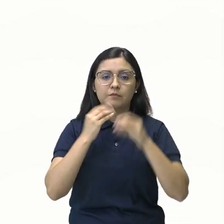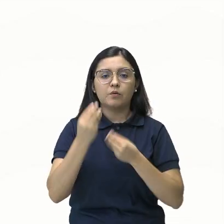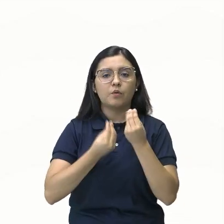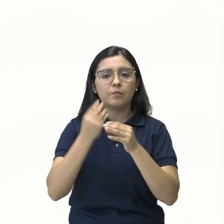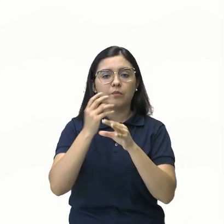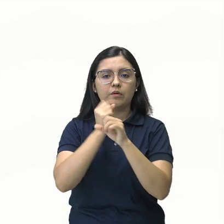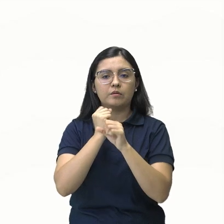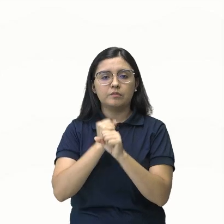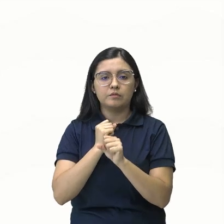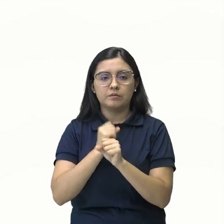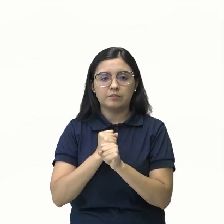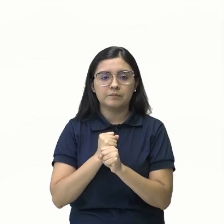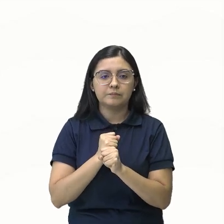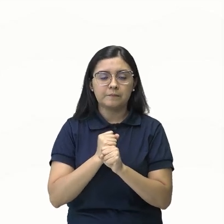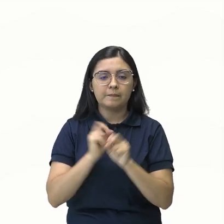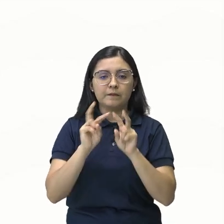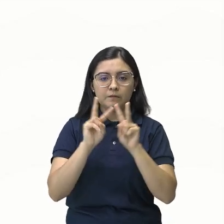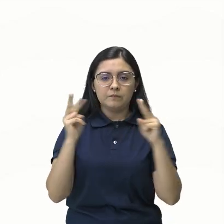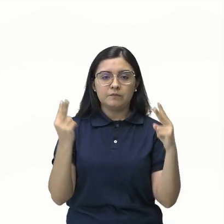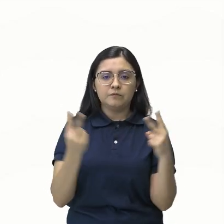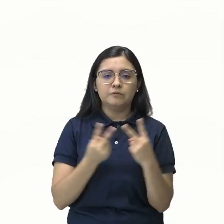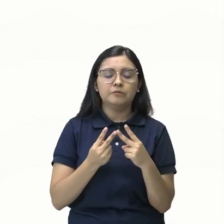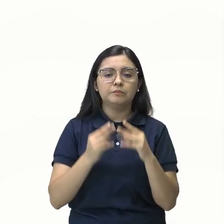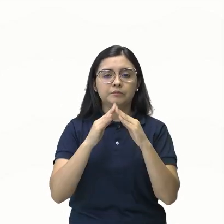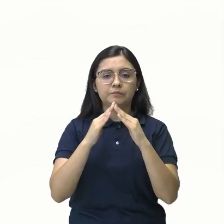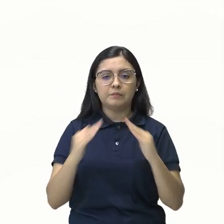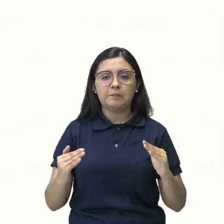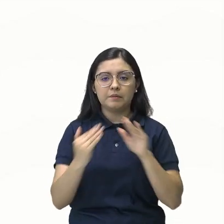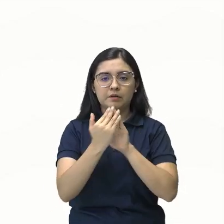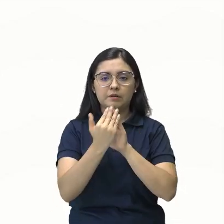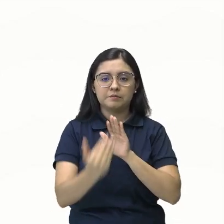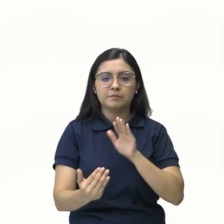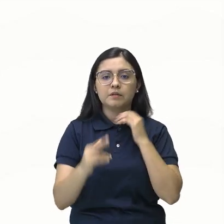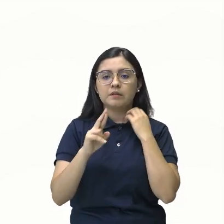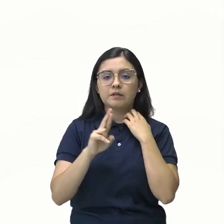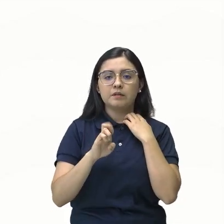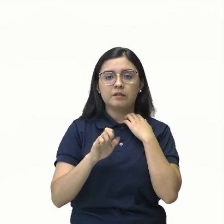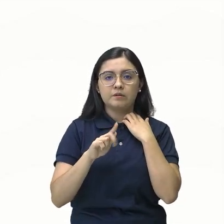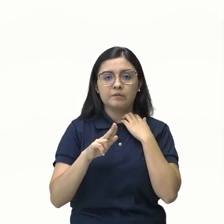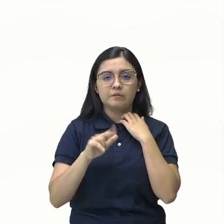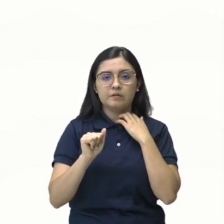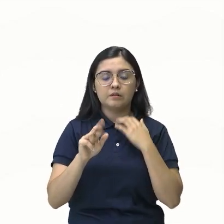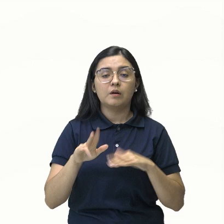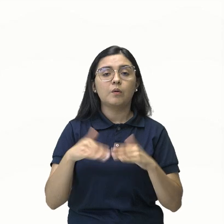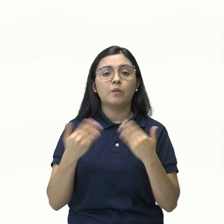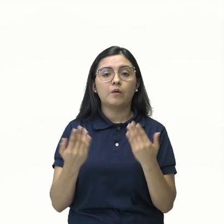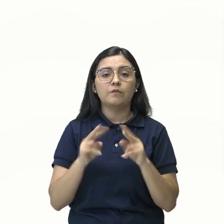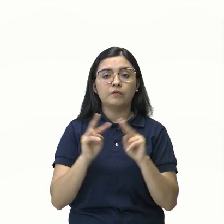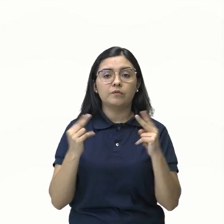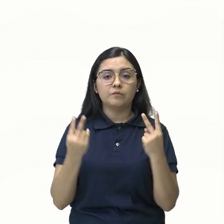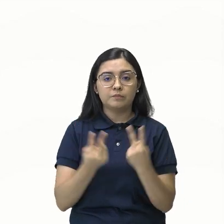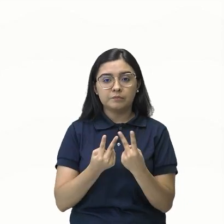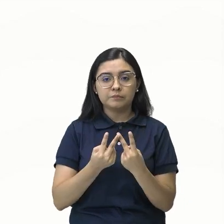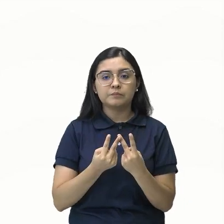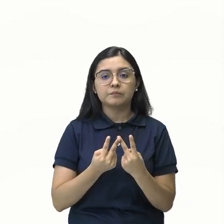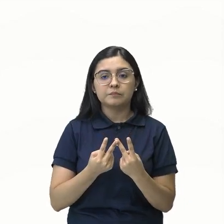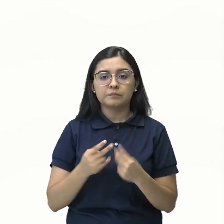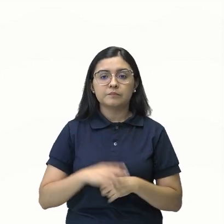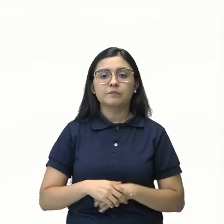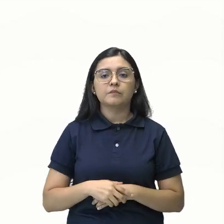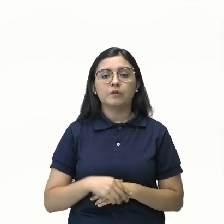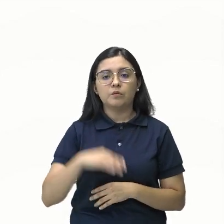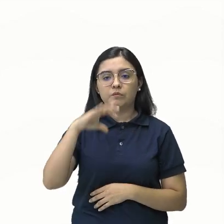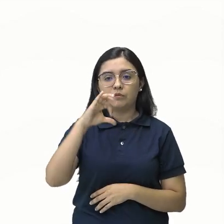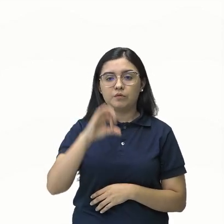para calcular aí o volume de uma pirâmide. Então, qual o volume de uma pirâmide